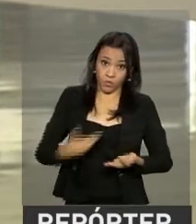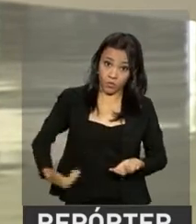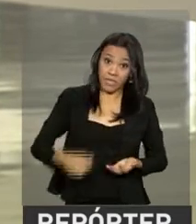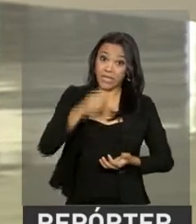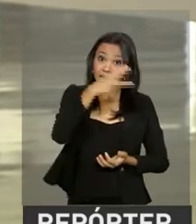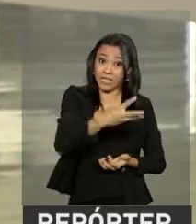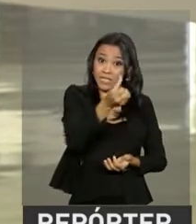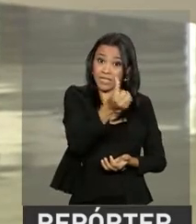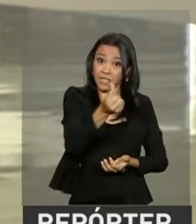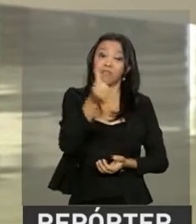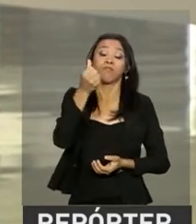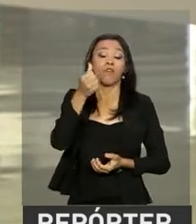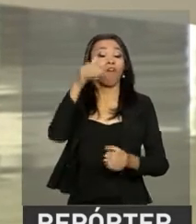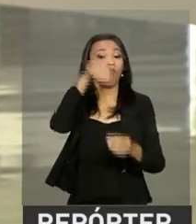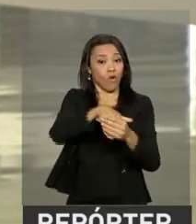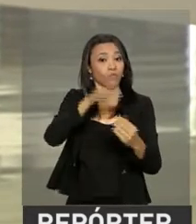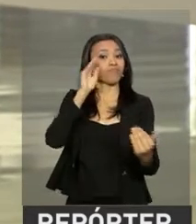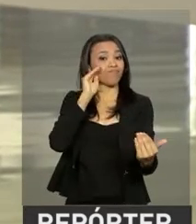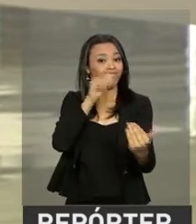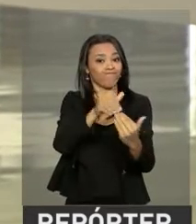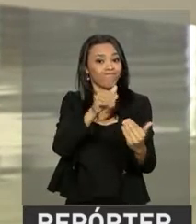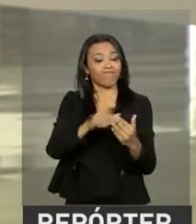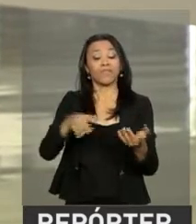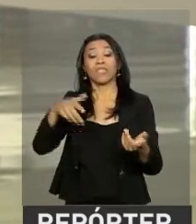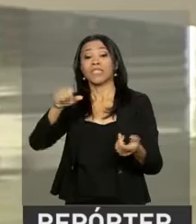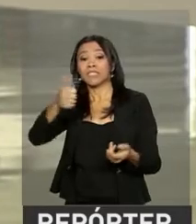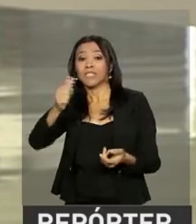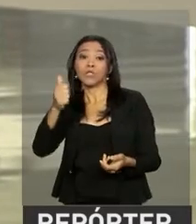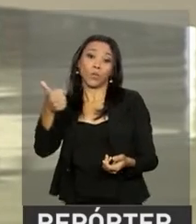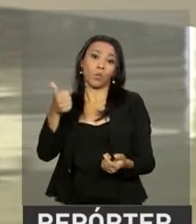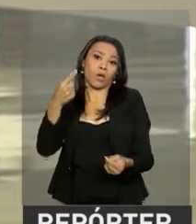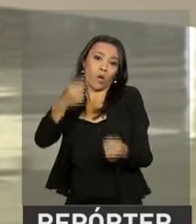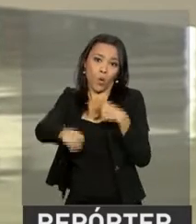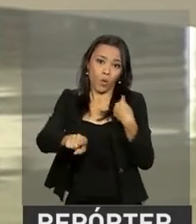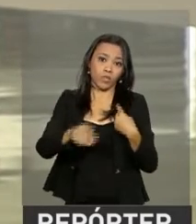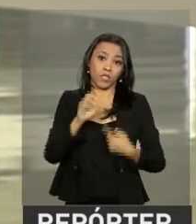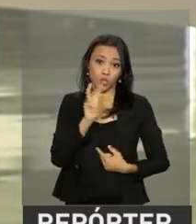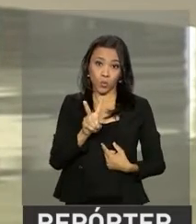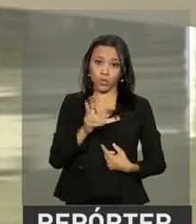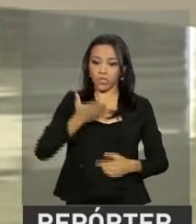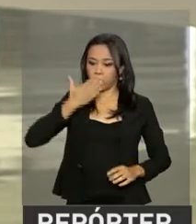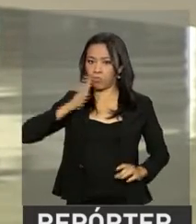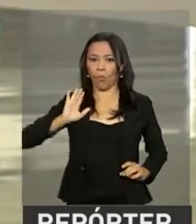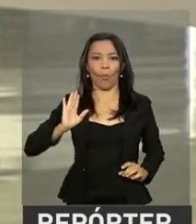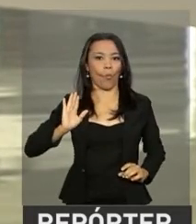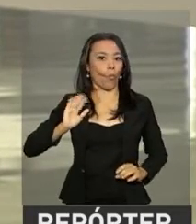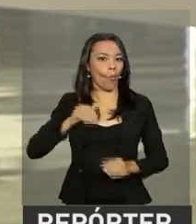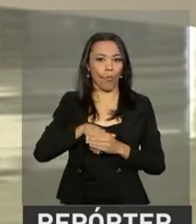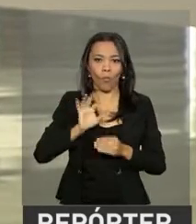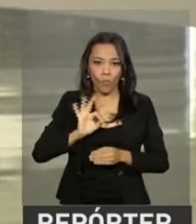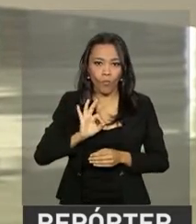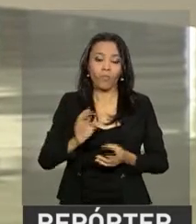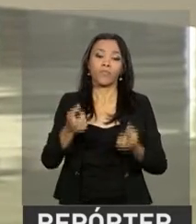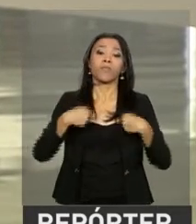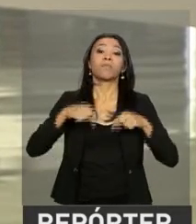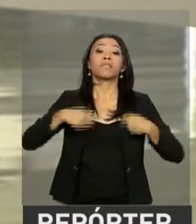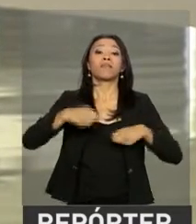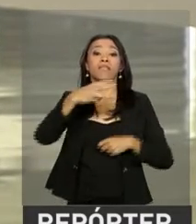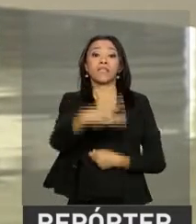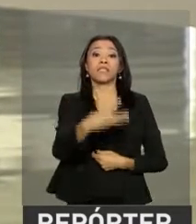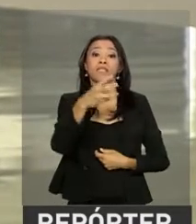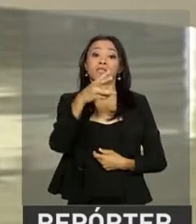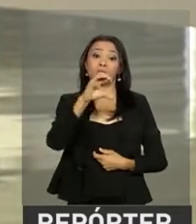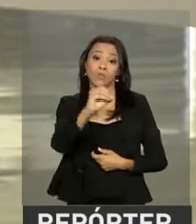a favor, 111 contra e 2 abstenções. Para aprovação, essa proposta precisava de pelo menos 308